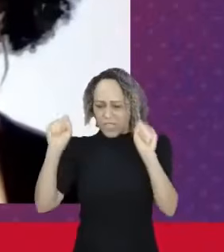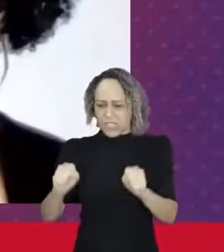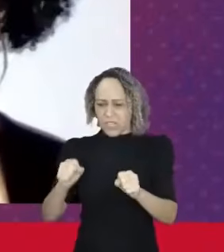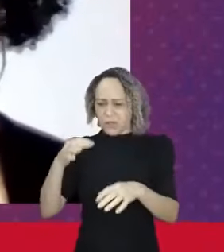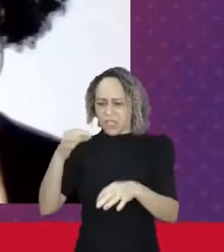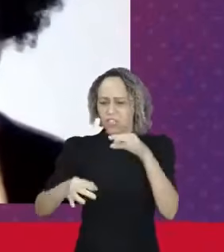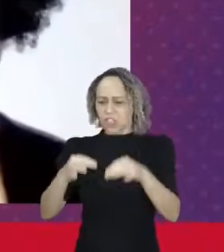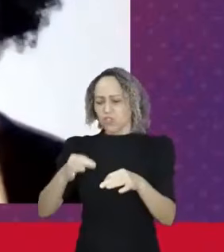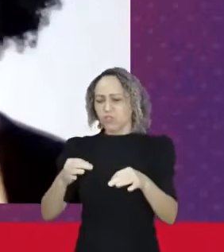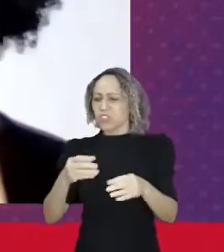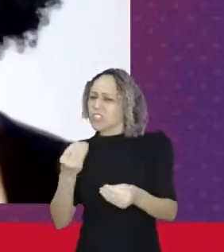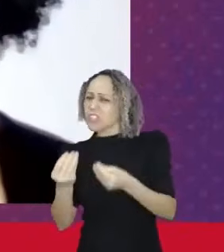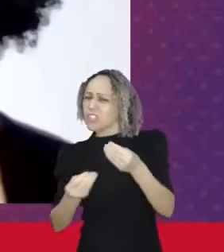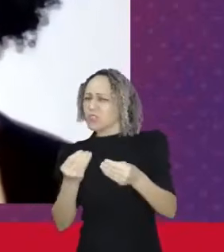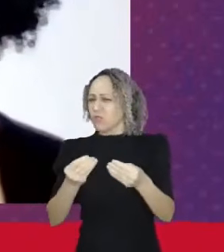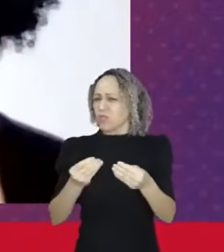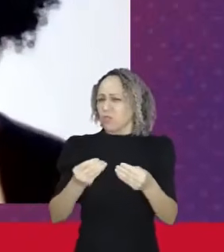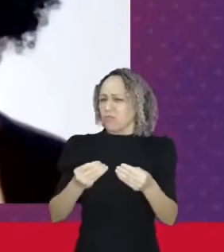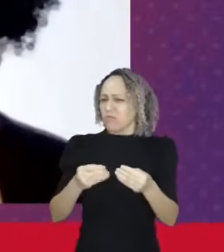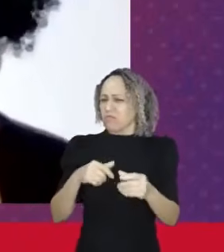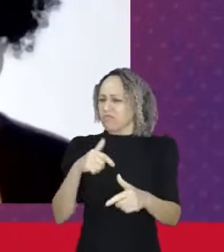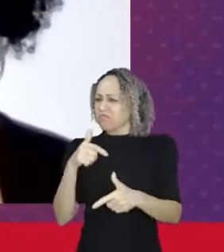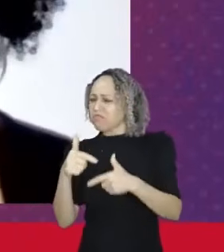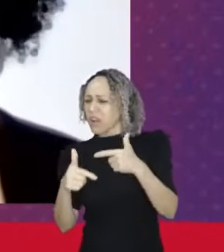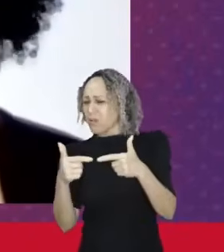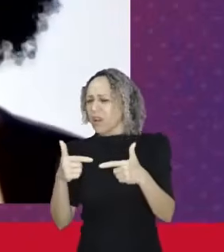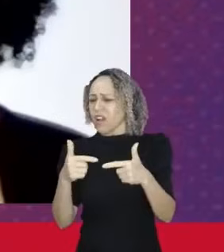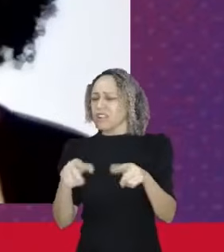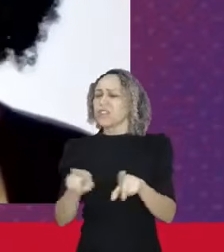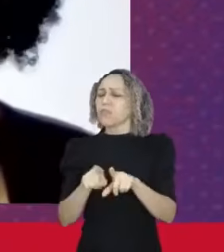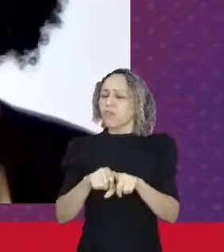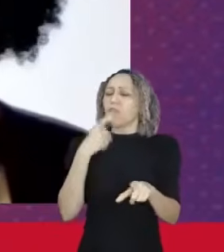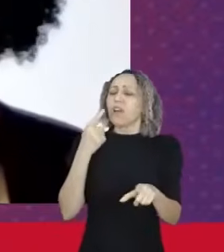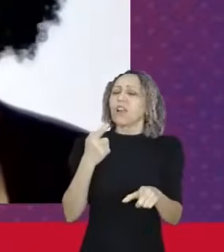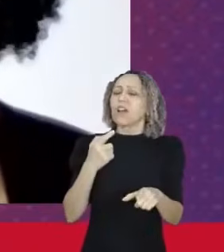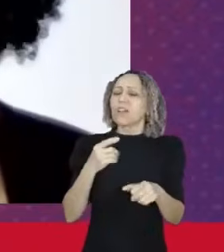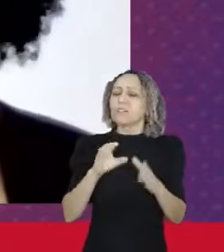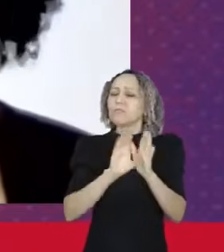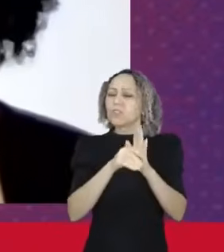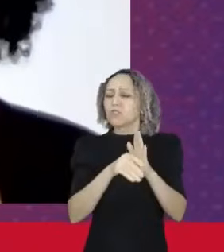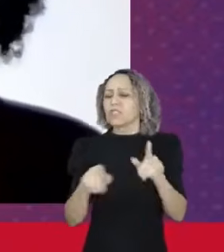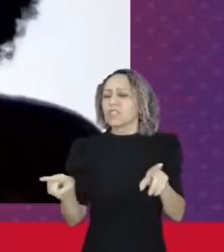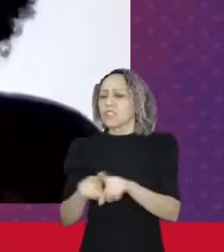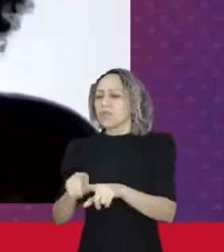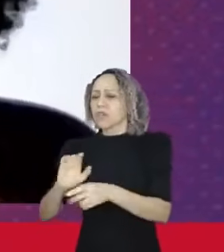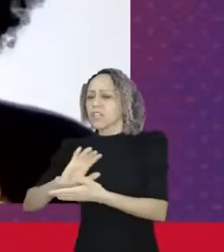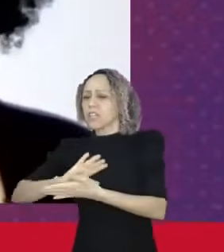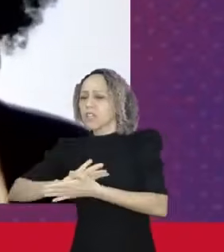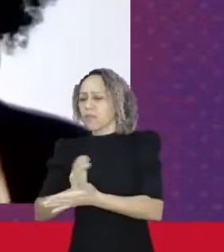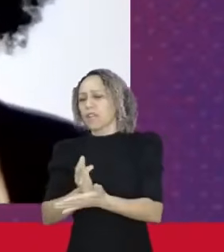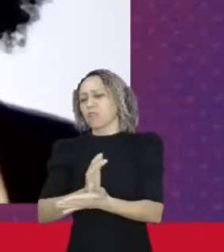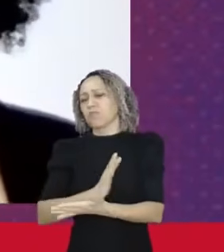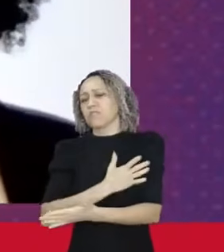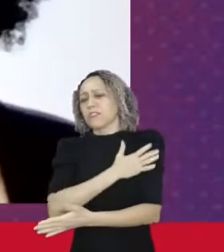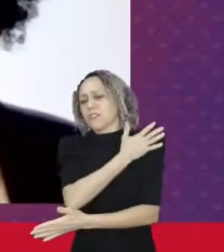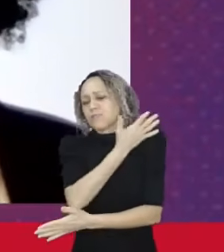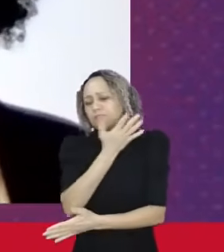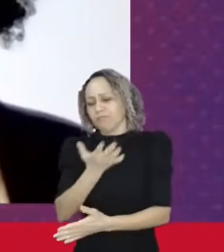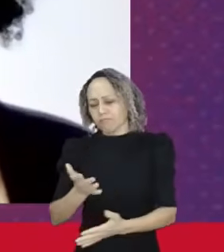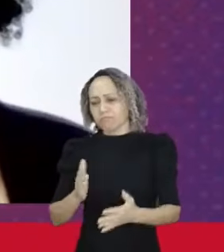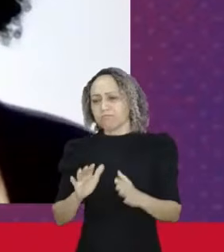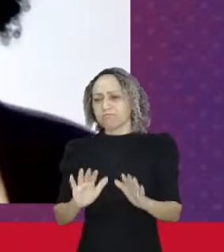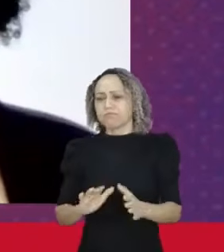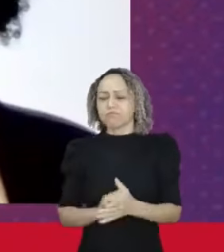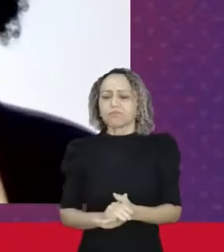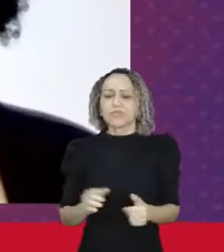manipulação de conceitos e preconceitos. Bom, primeiro, dizer